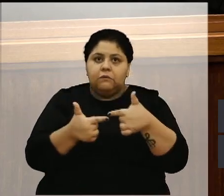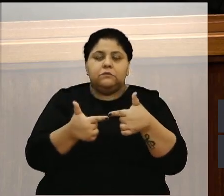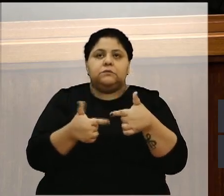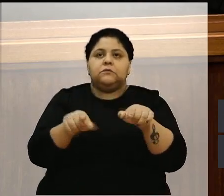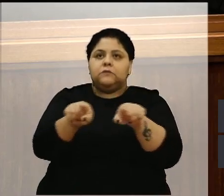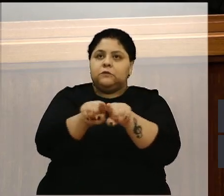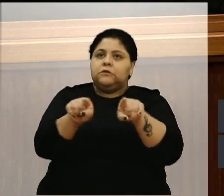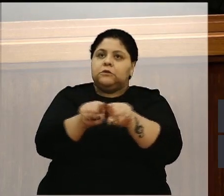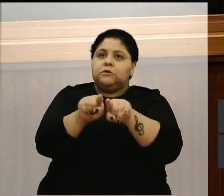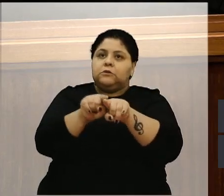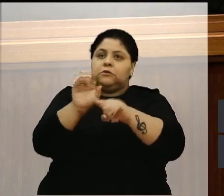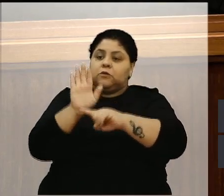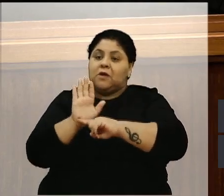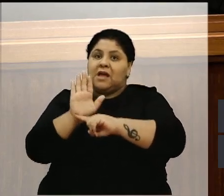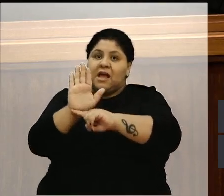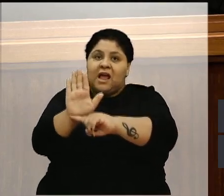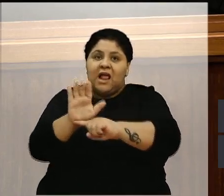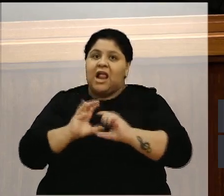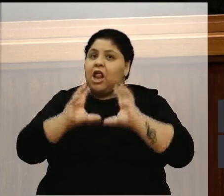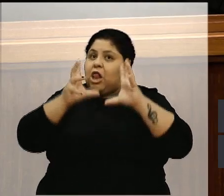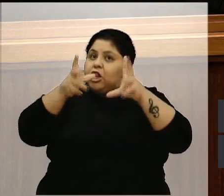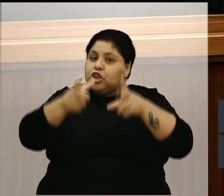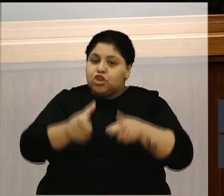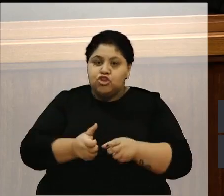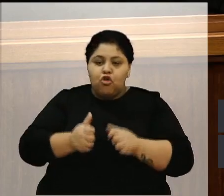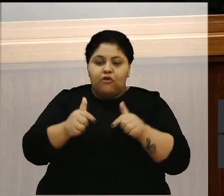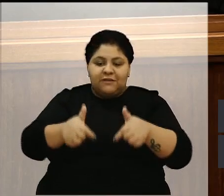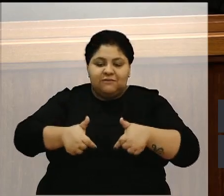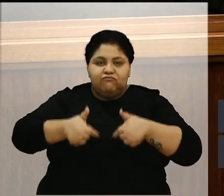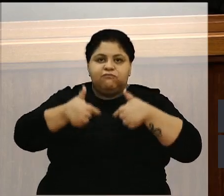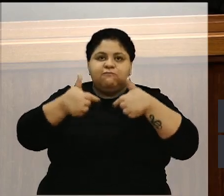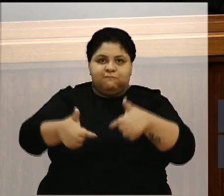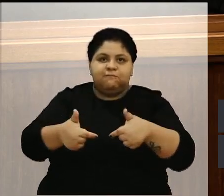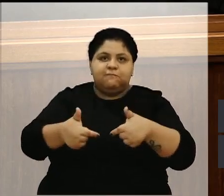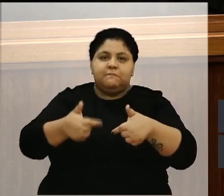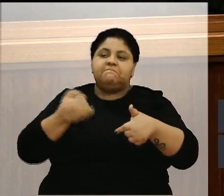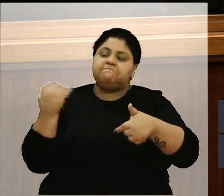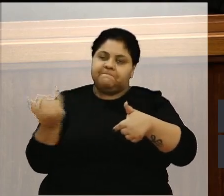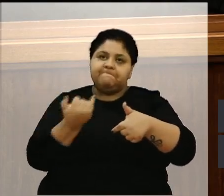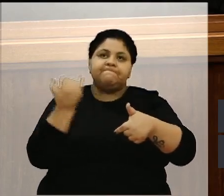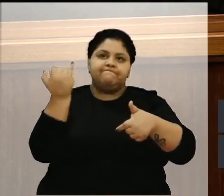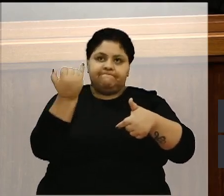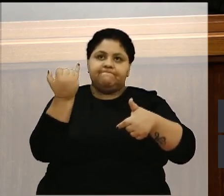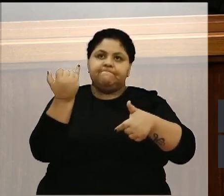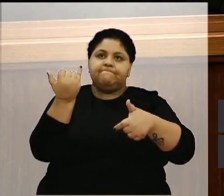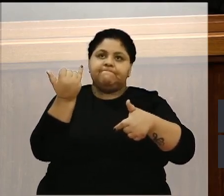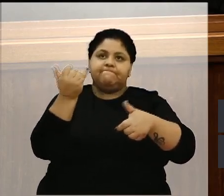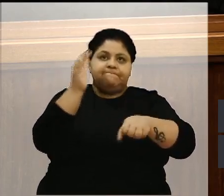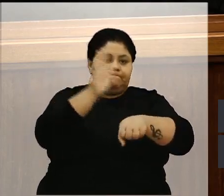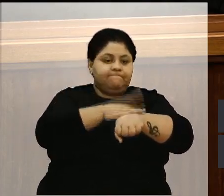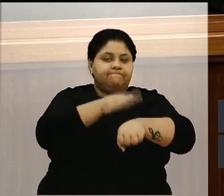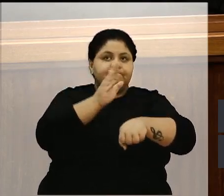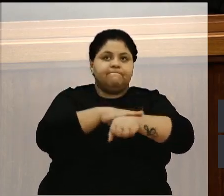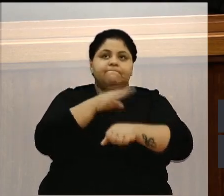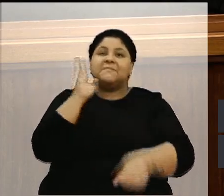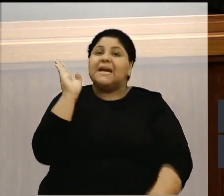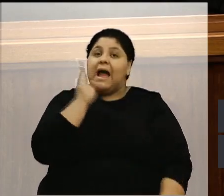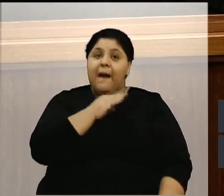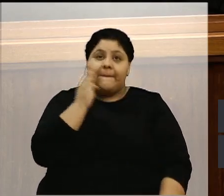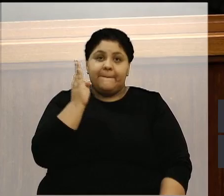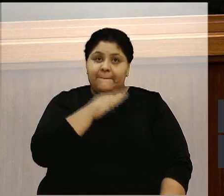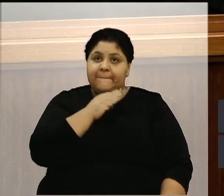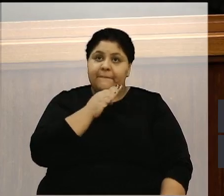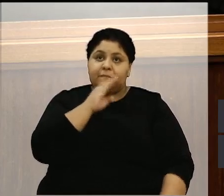também ajudando em todas essas ações que são extremamente importantes nesse momento emergencial